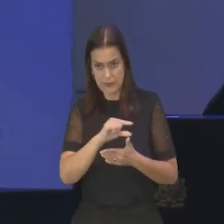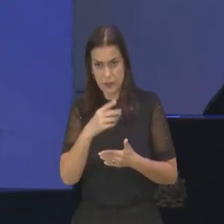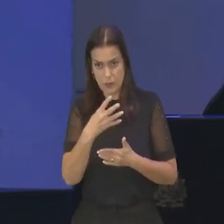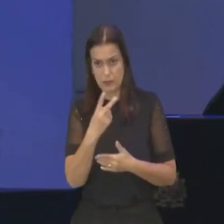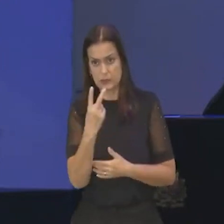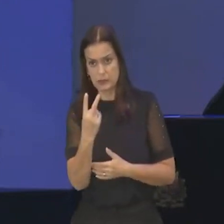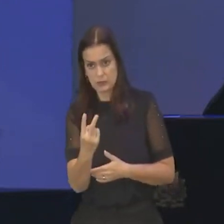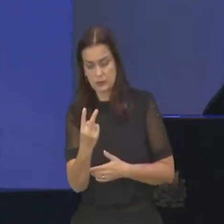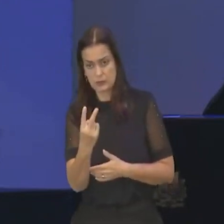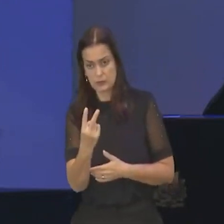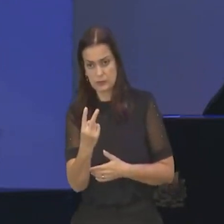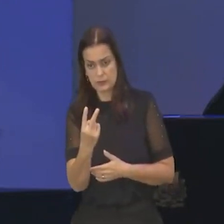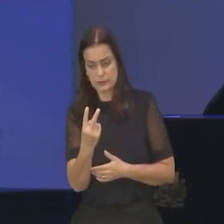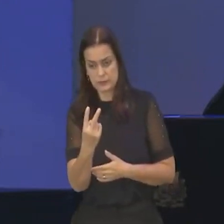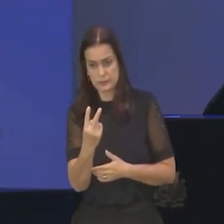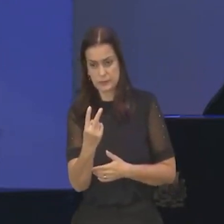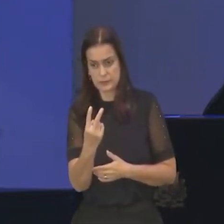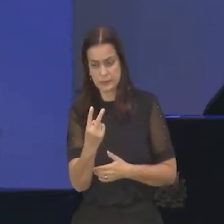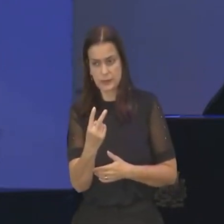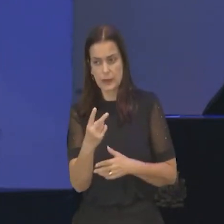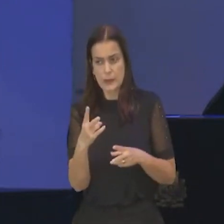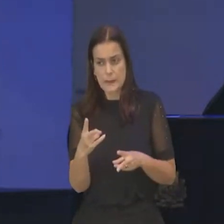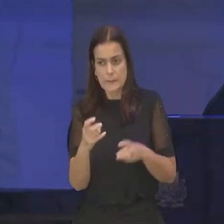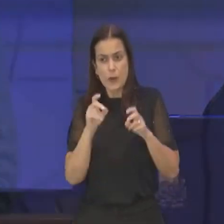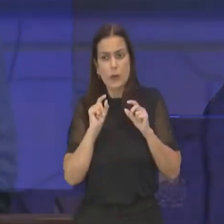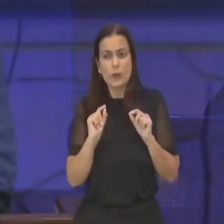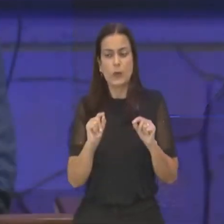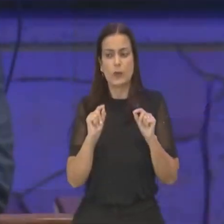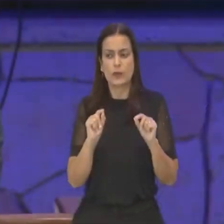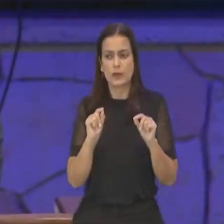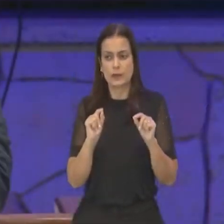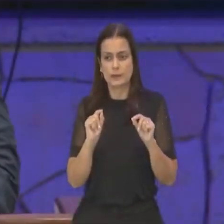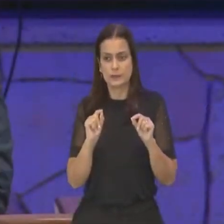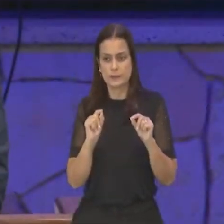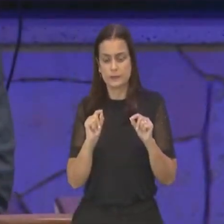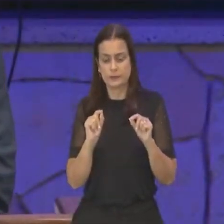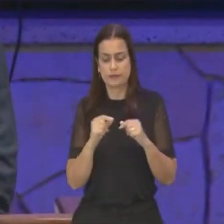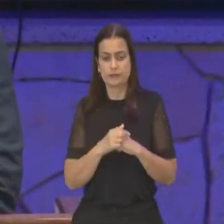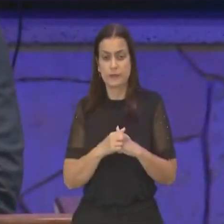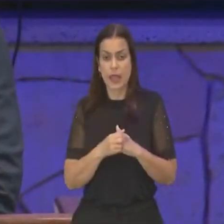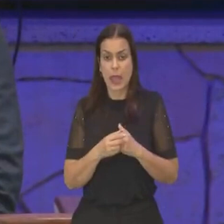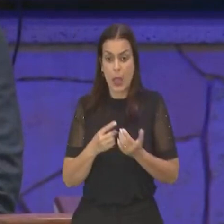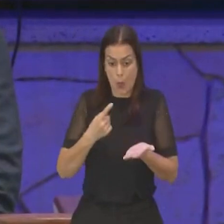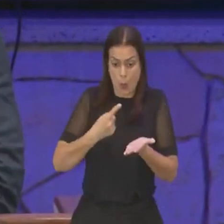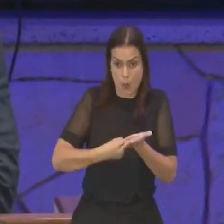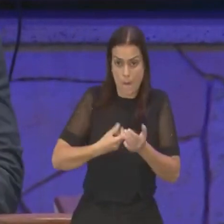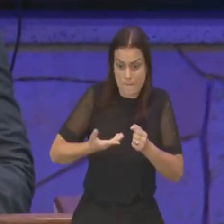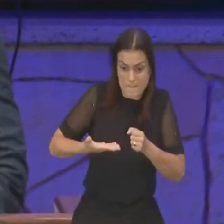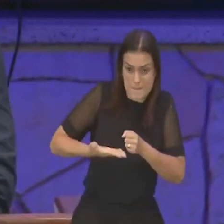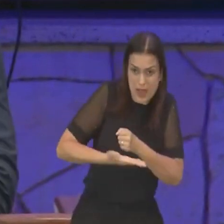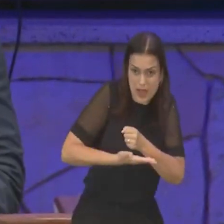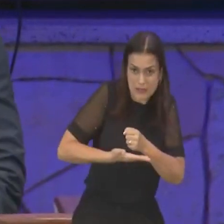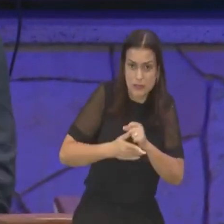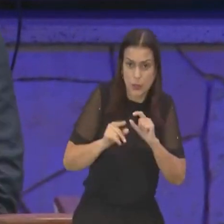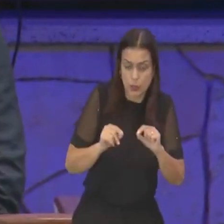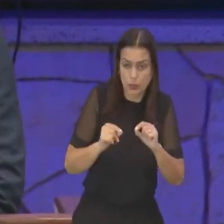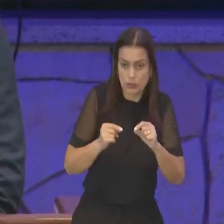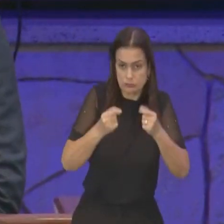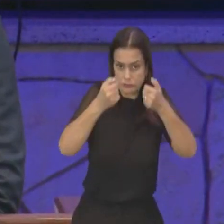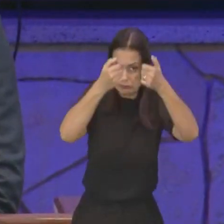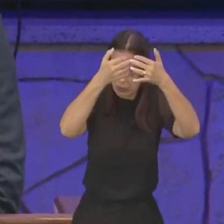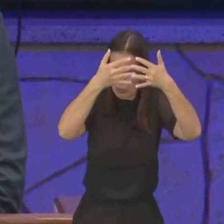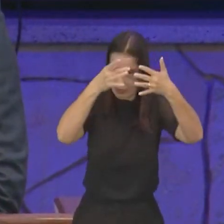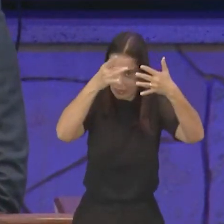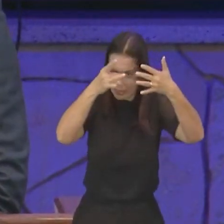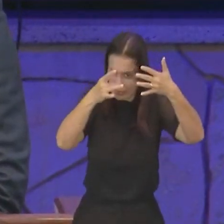42, eu percebi que esses valores estão aqui descritos